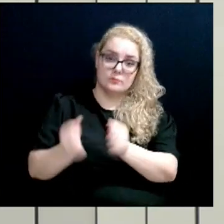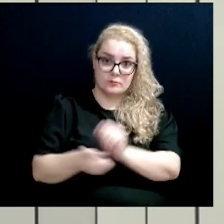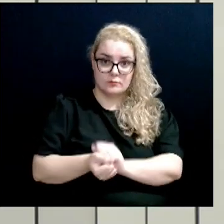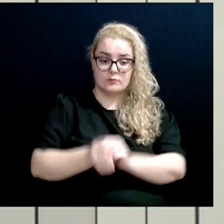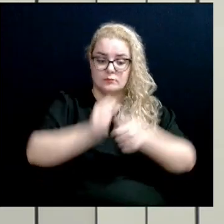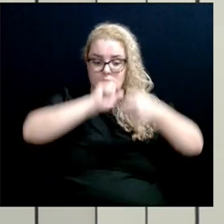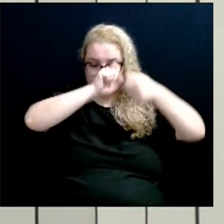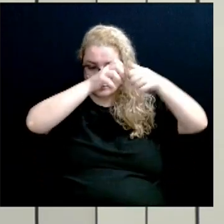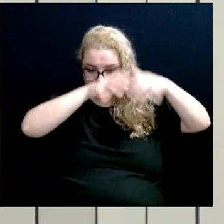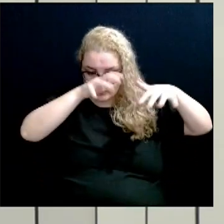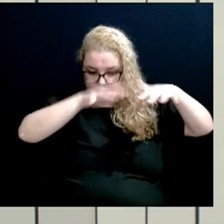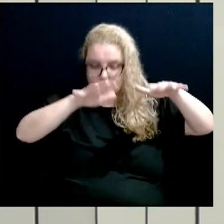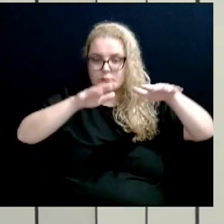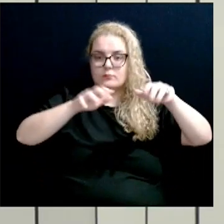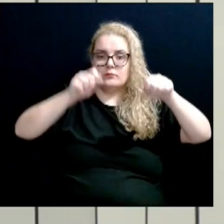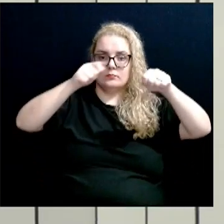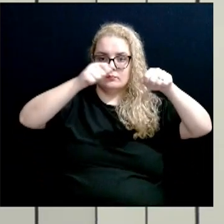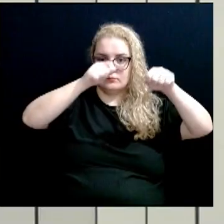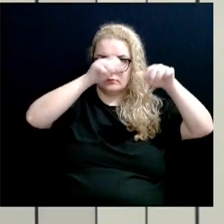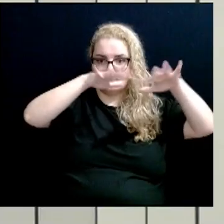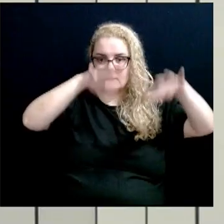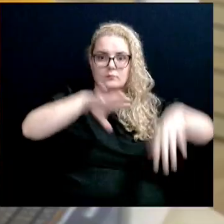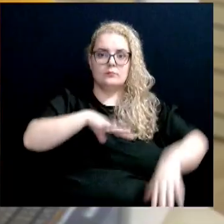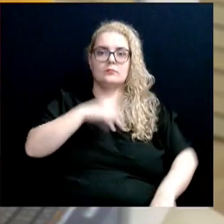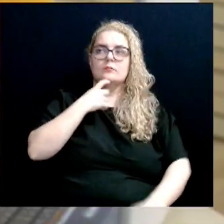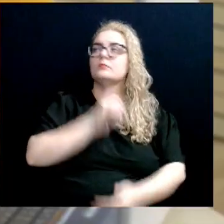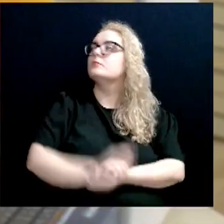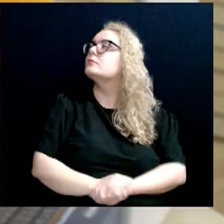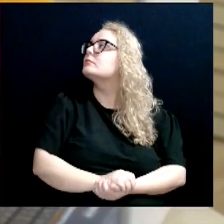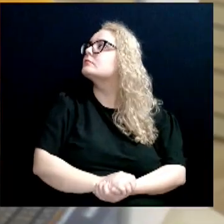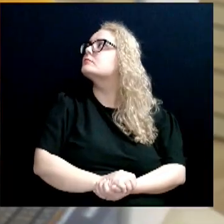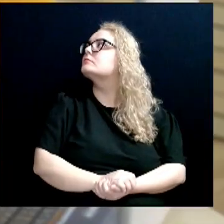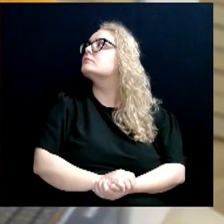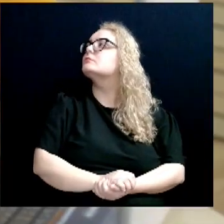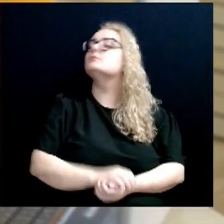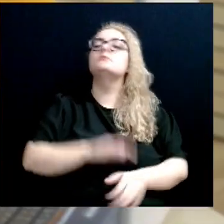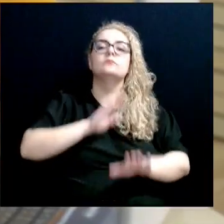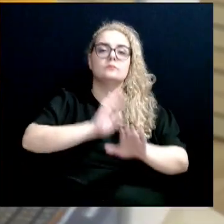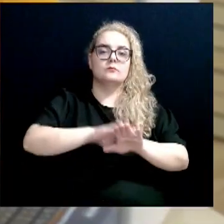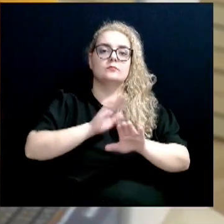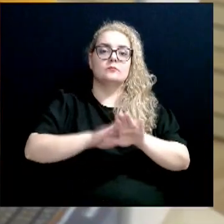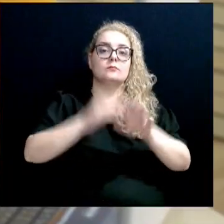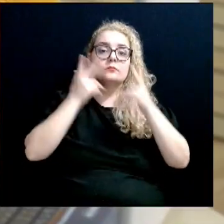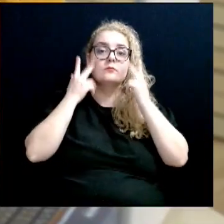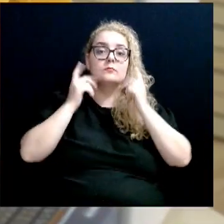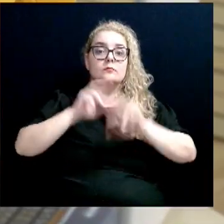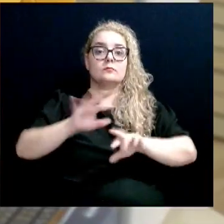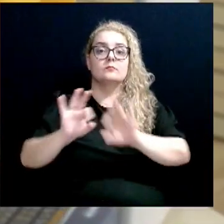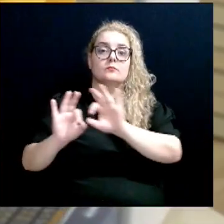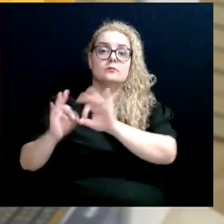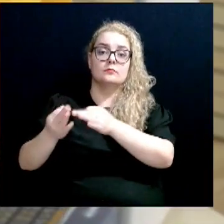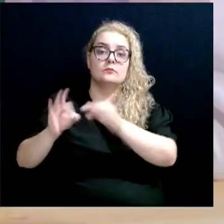espectro autista em Campinas. Uma atividade comum para muitas famílias